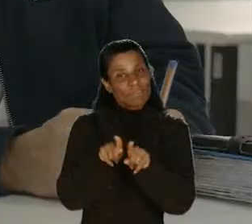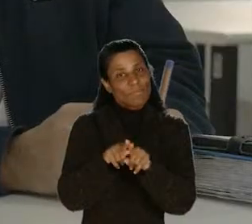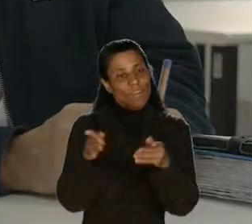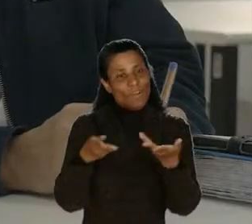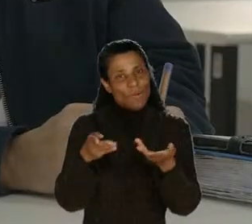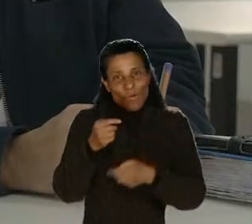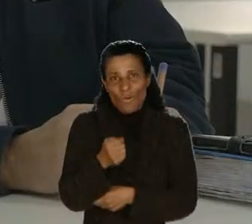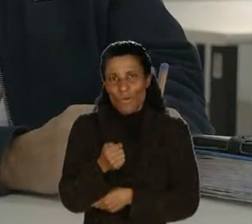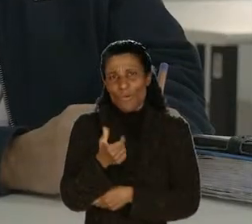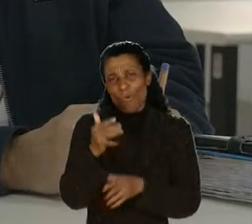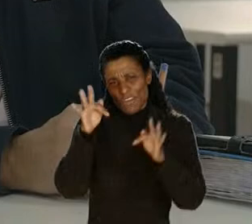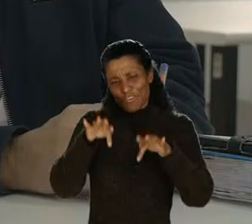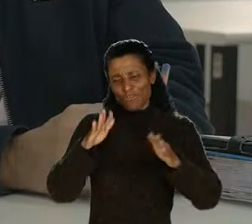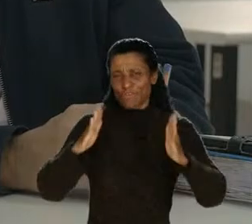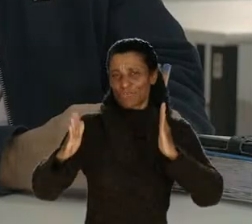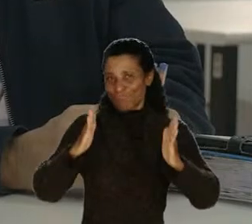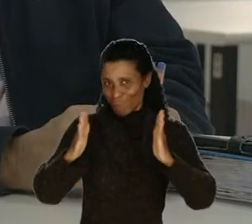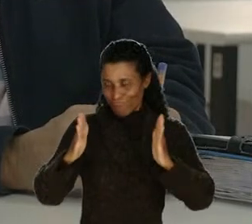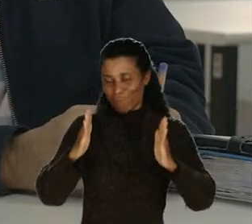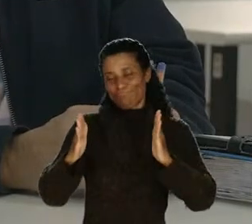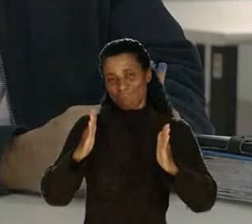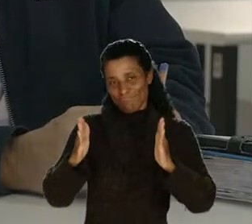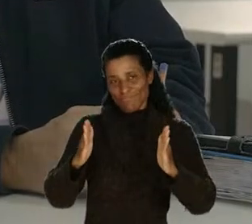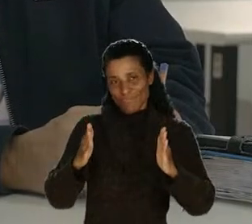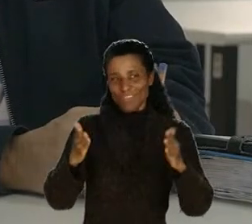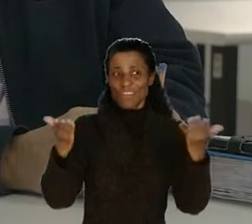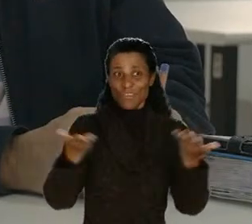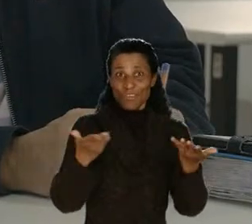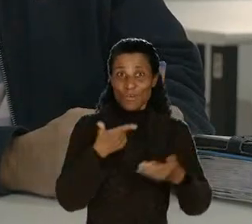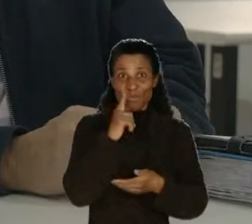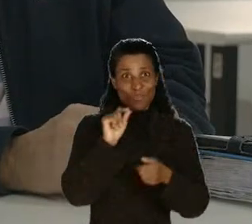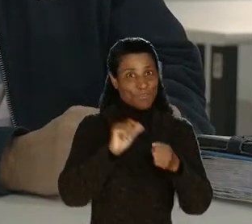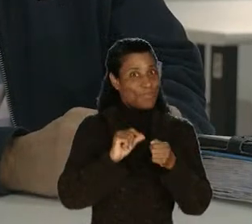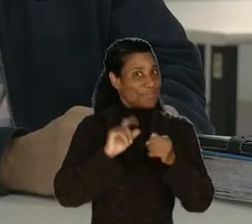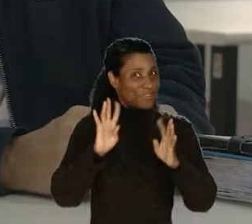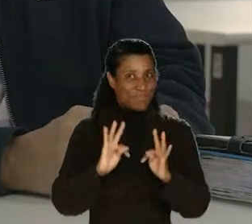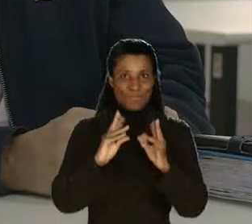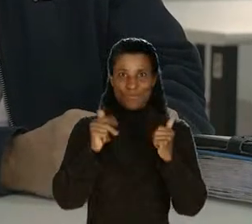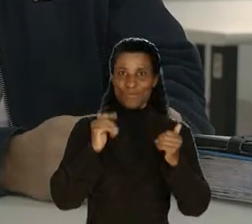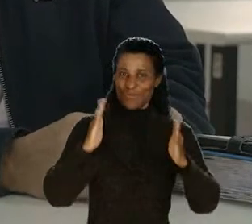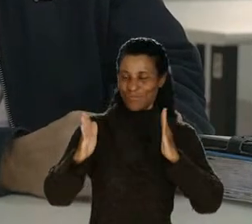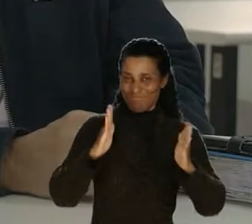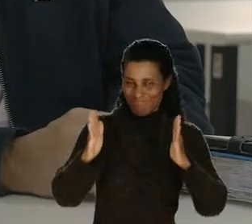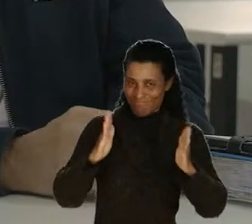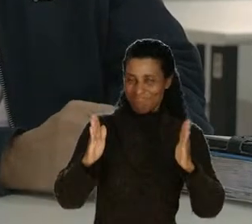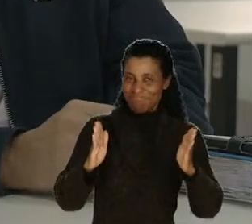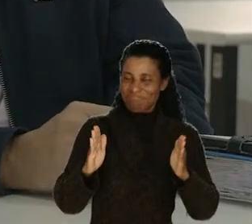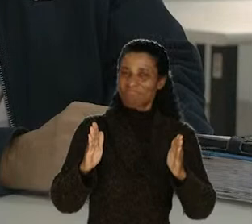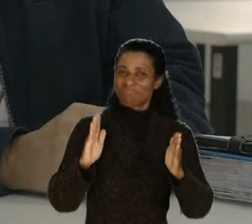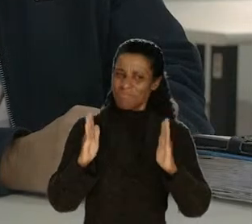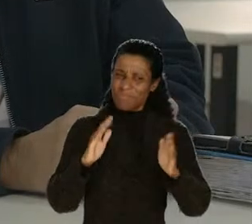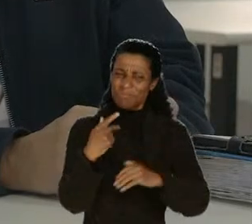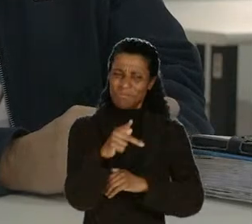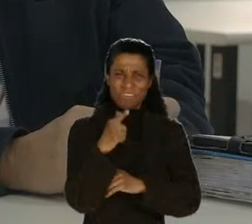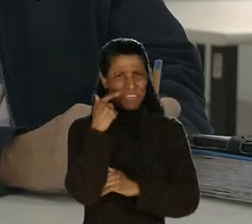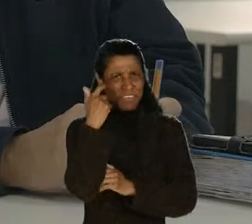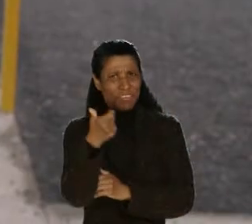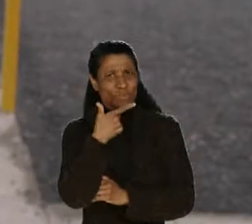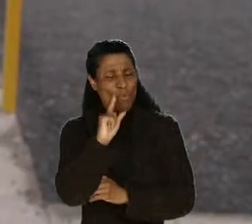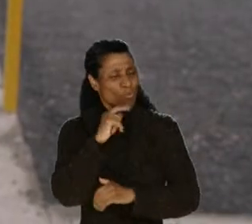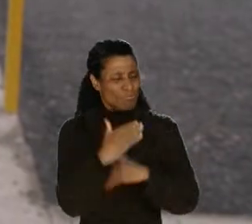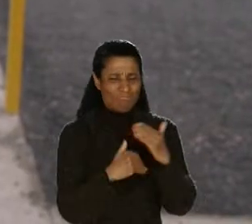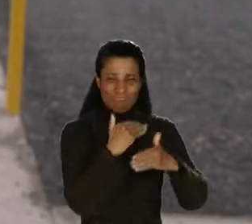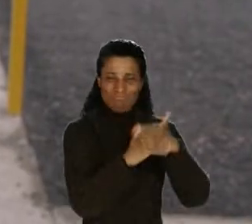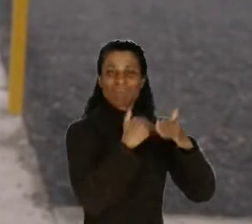está em final de mandato, né? Cumpriu plenamente seu mandato, foi um mandato interessante,